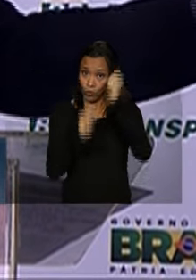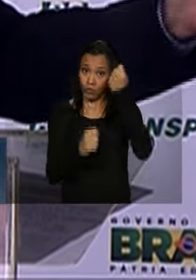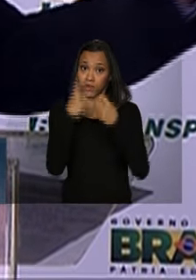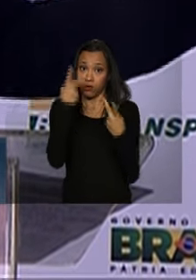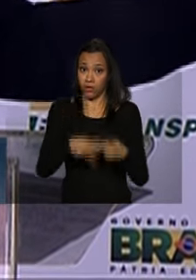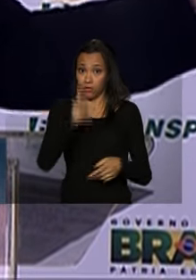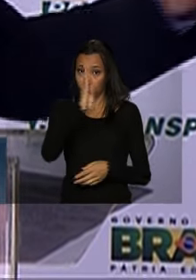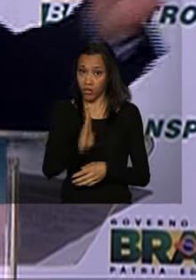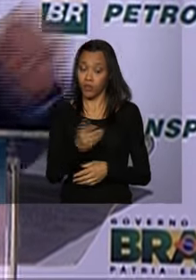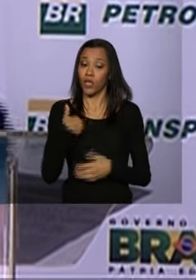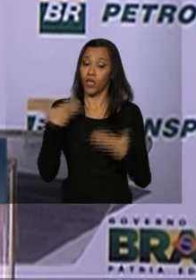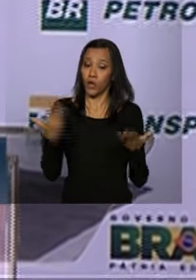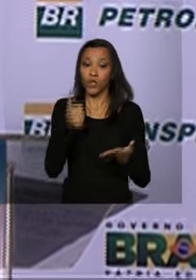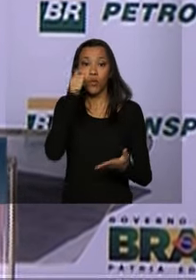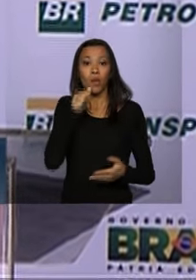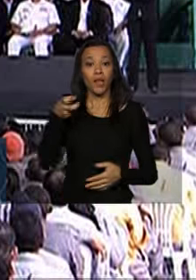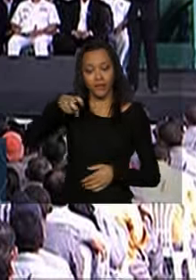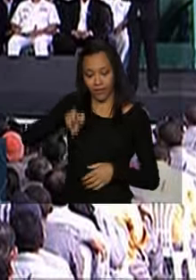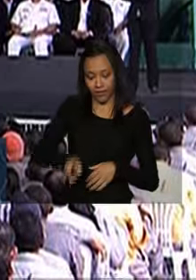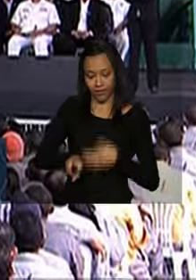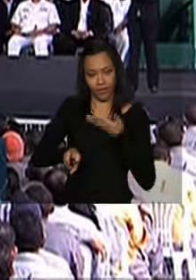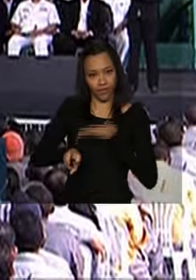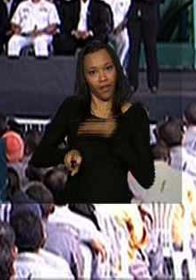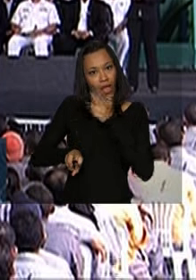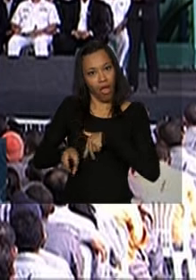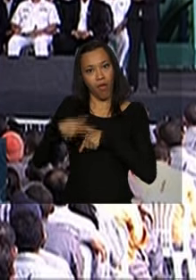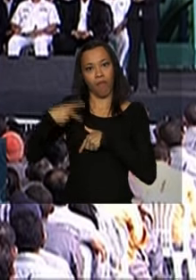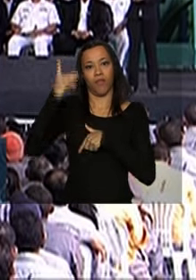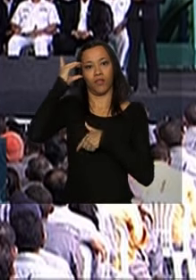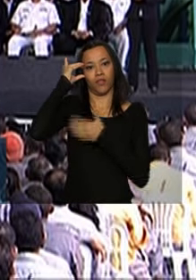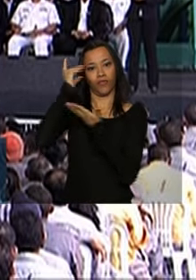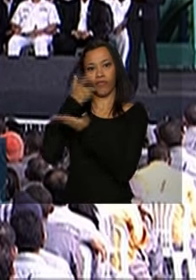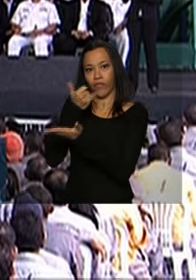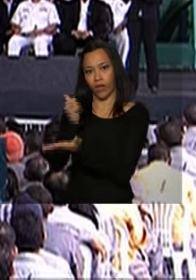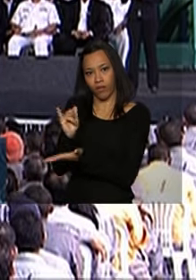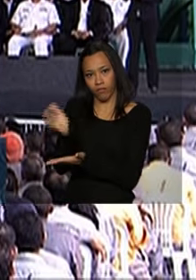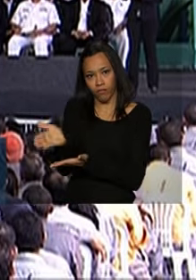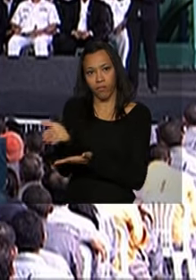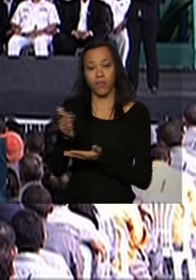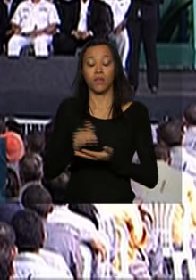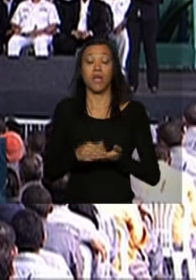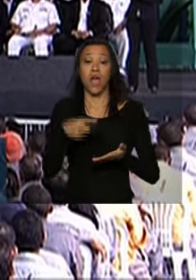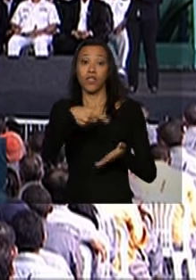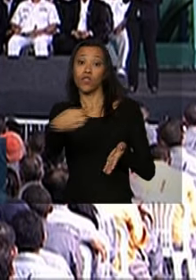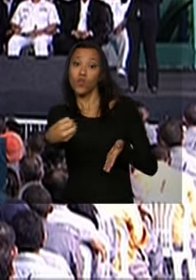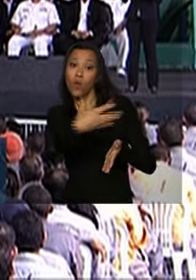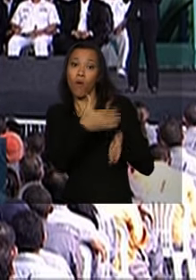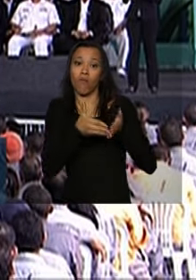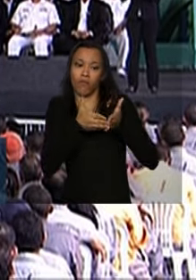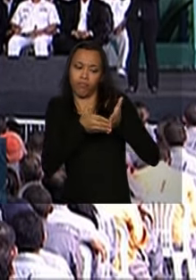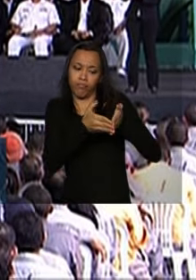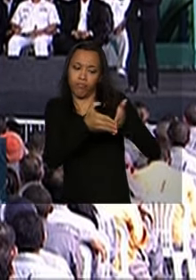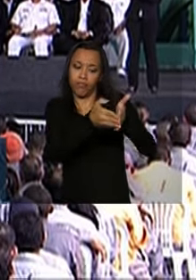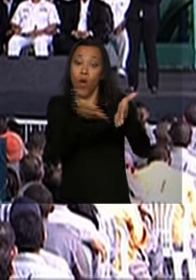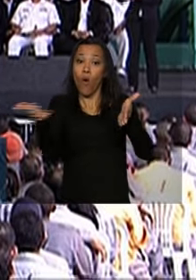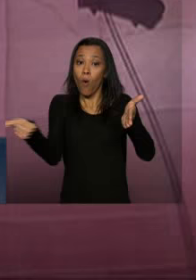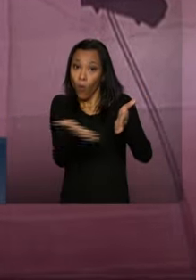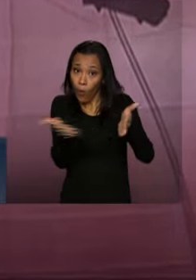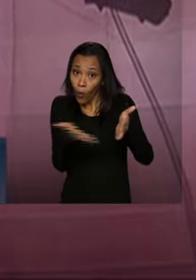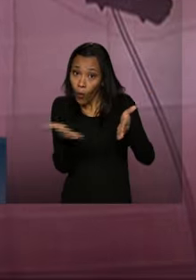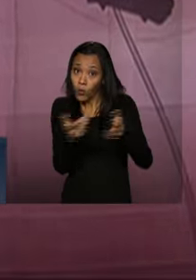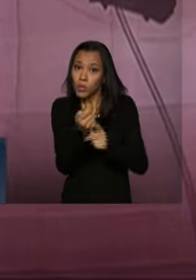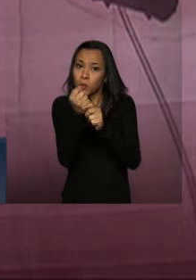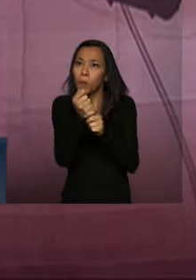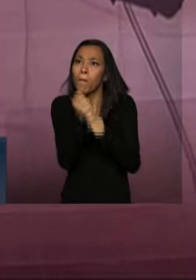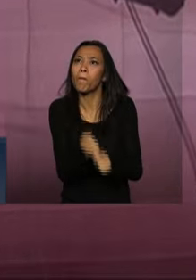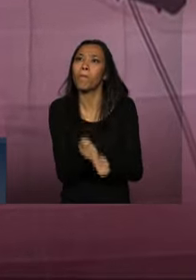aqui conosco, que hoje é a nossa presidenta. É digno de registrar que esta nova embarcação que está sendo batizada hoje é mais